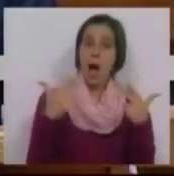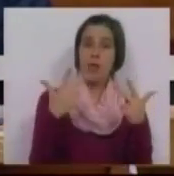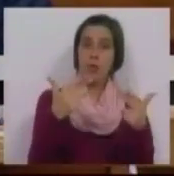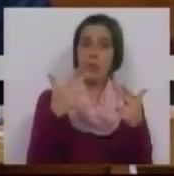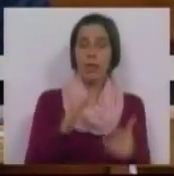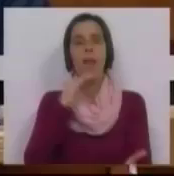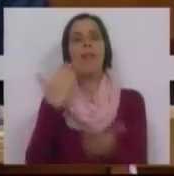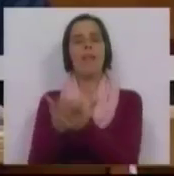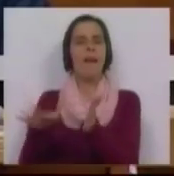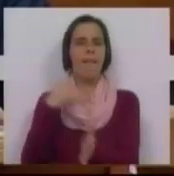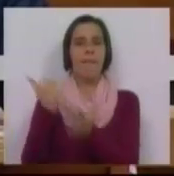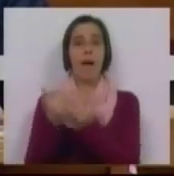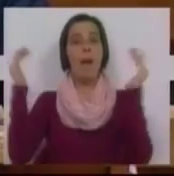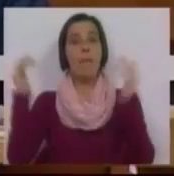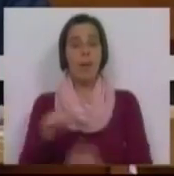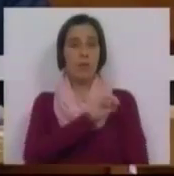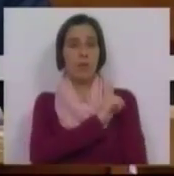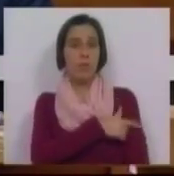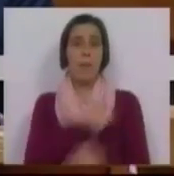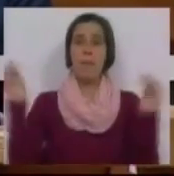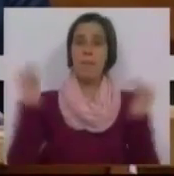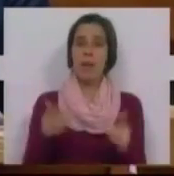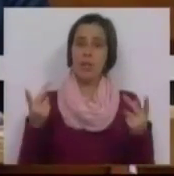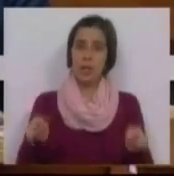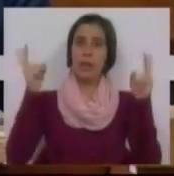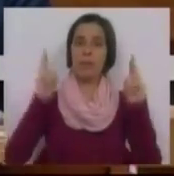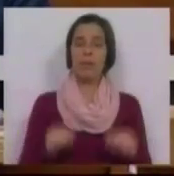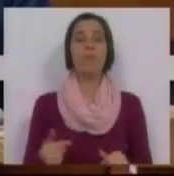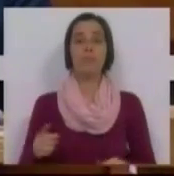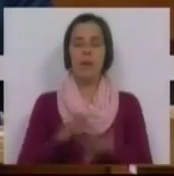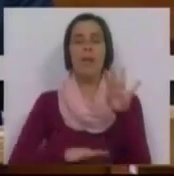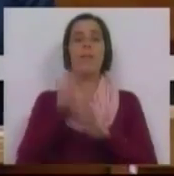austeridade, resultará sempre em menos soberania e menos liberdade.